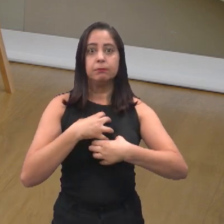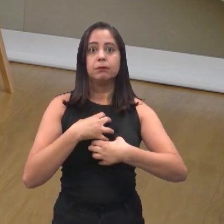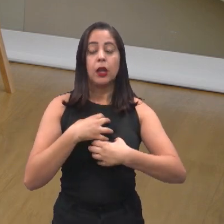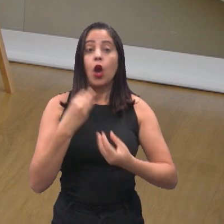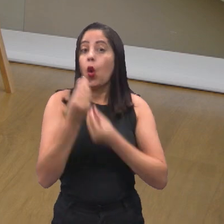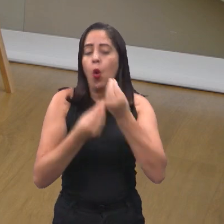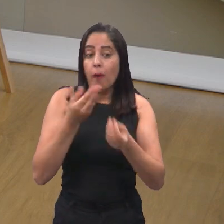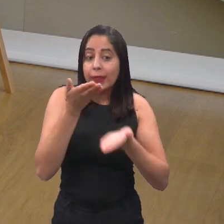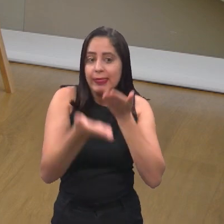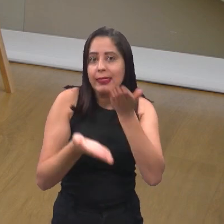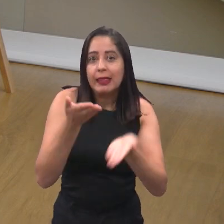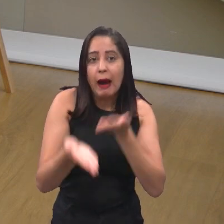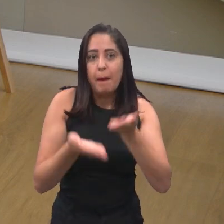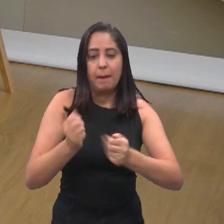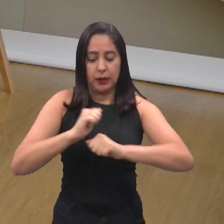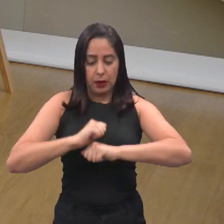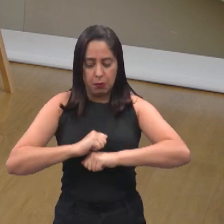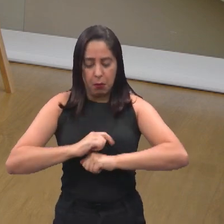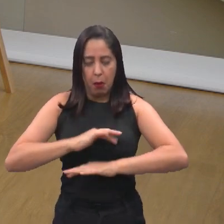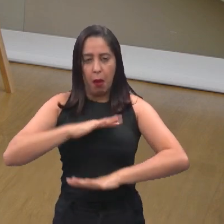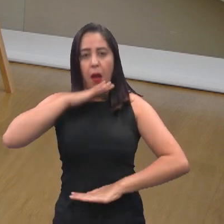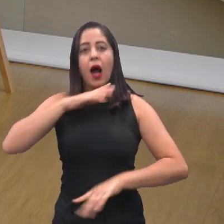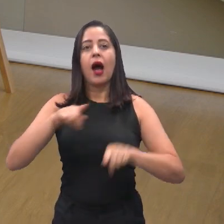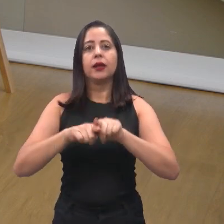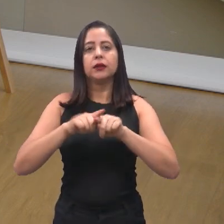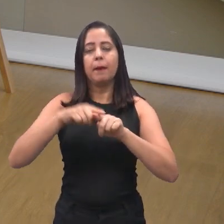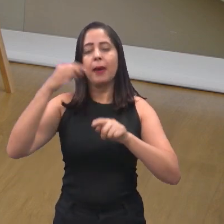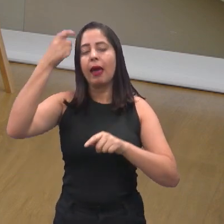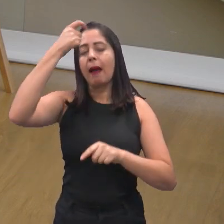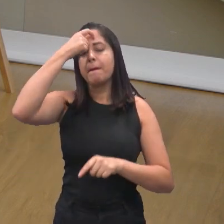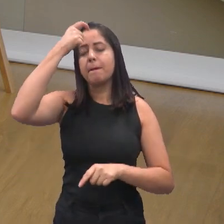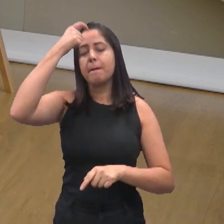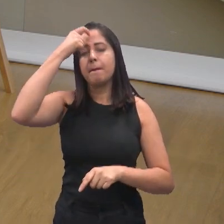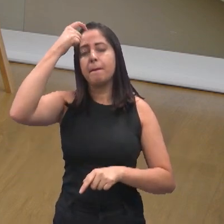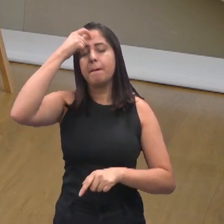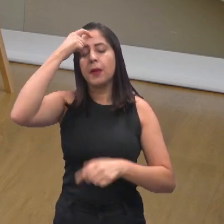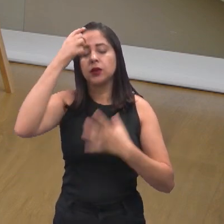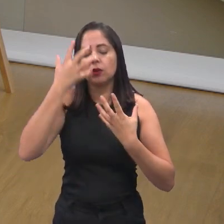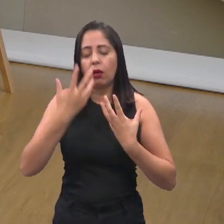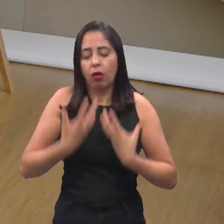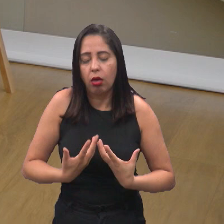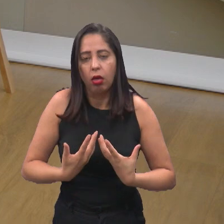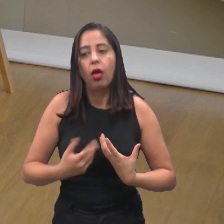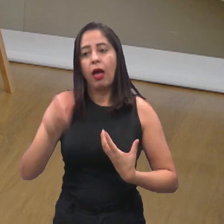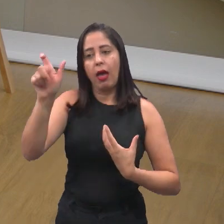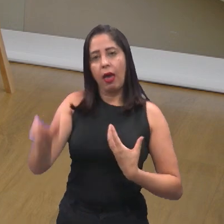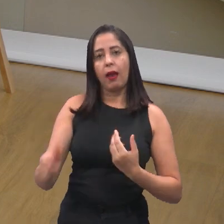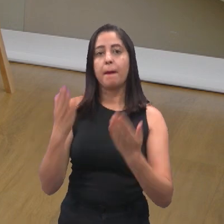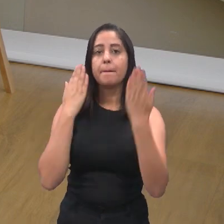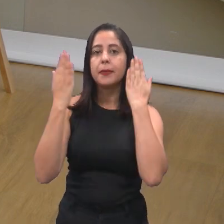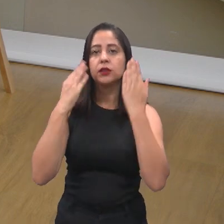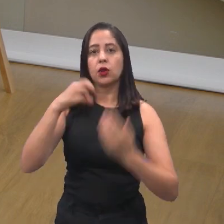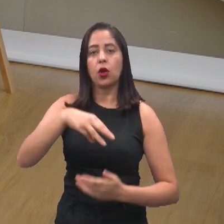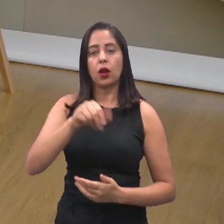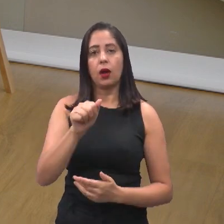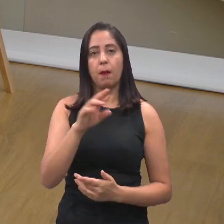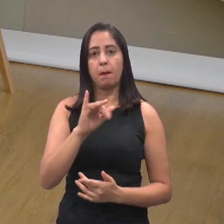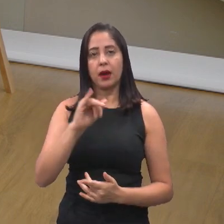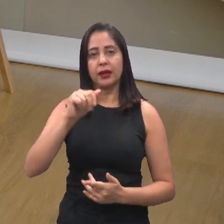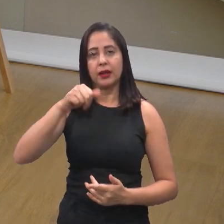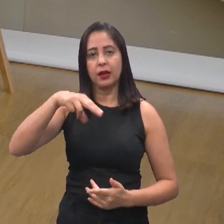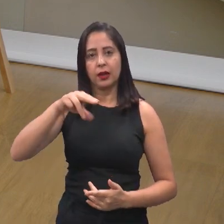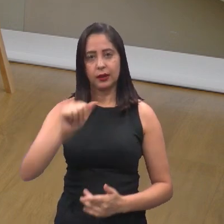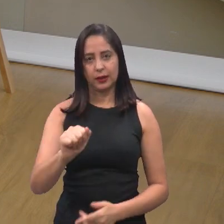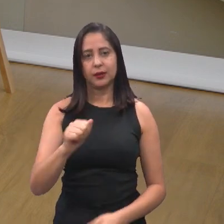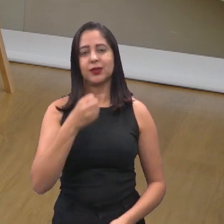o esgotamento mental e emocional é a psicóloga Mariana Marco. Tudo bem, Tudo Mariana? bem,